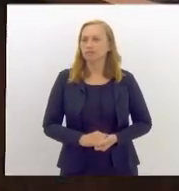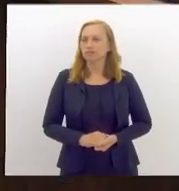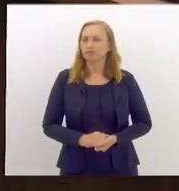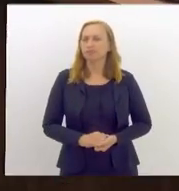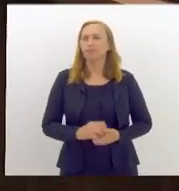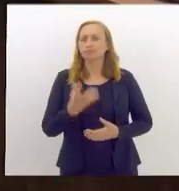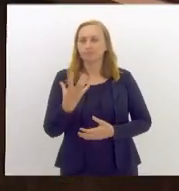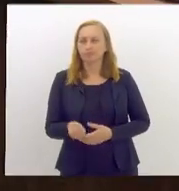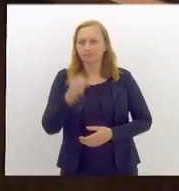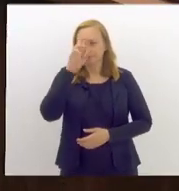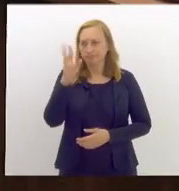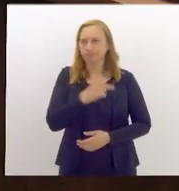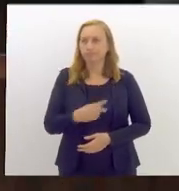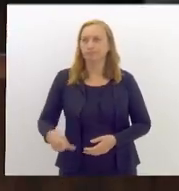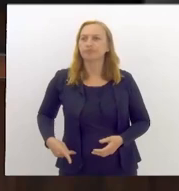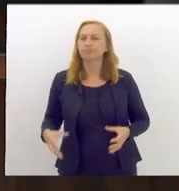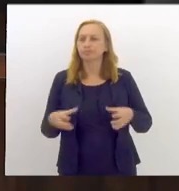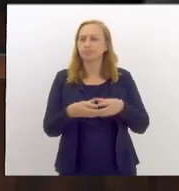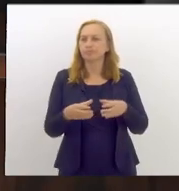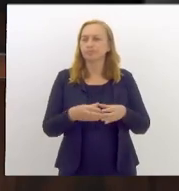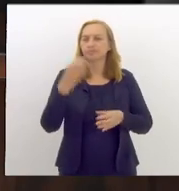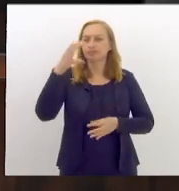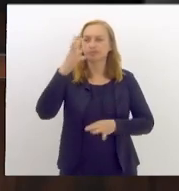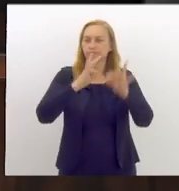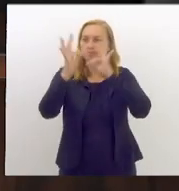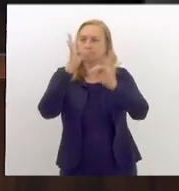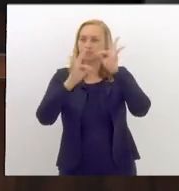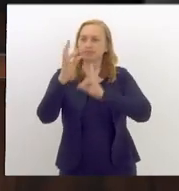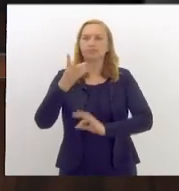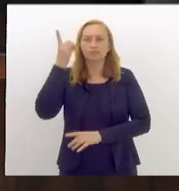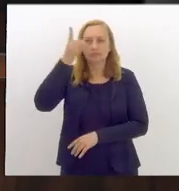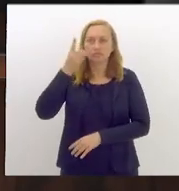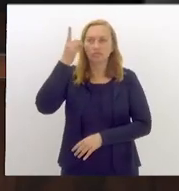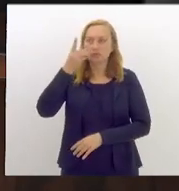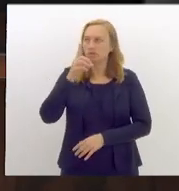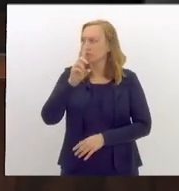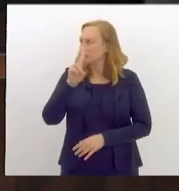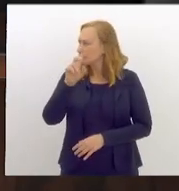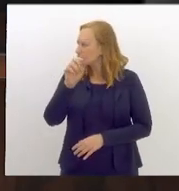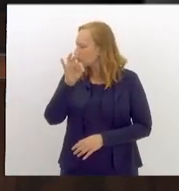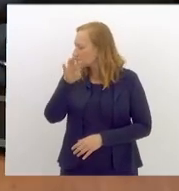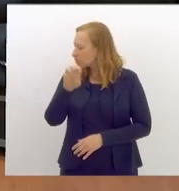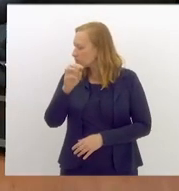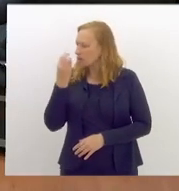parecer favorável senhor presidente pela comissão de tecnologia Deputado Valdete Carneiro